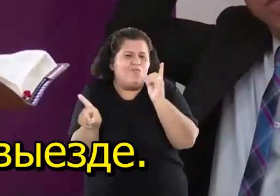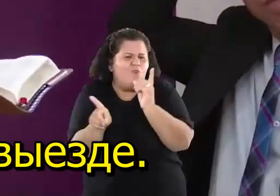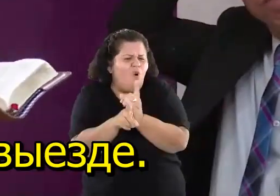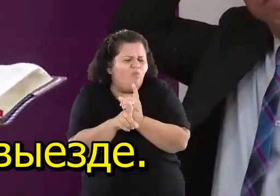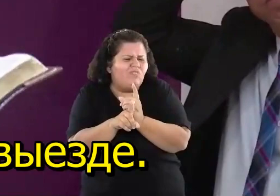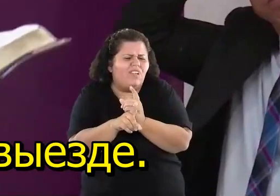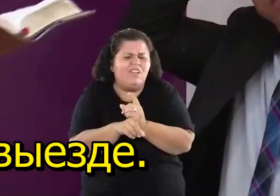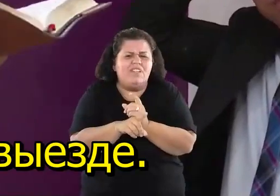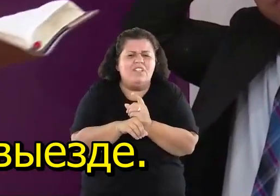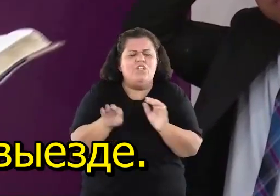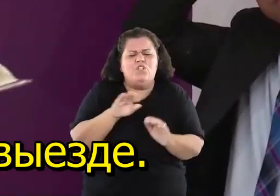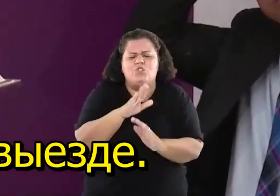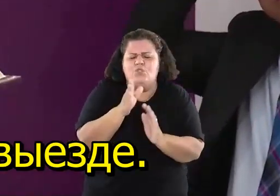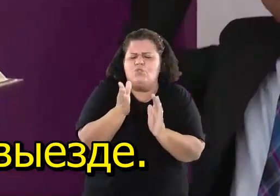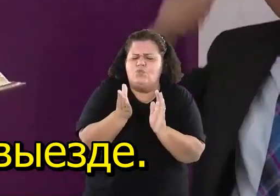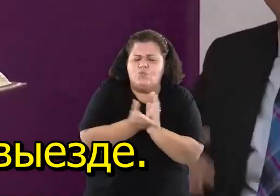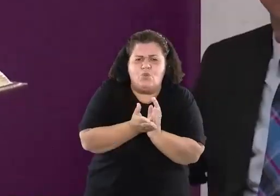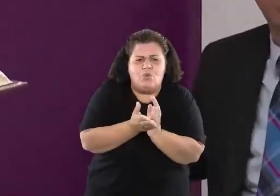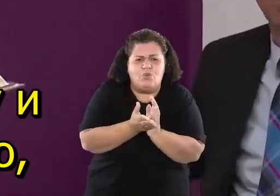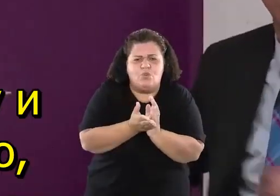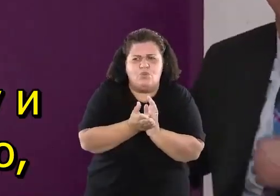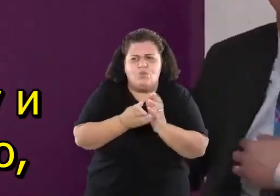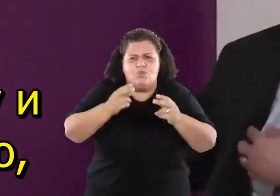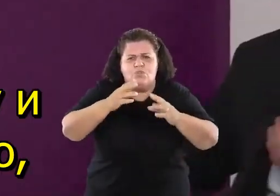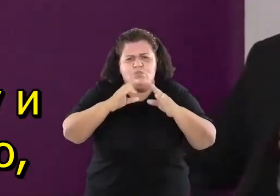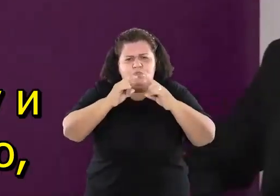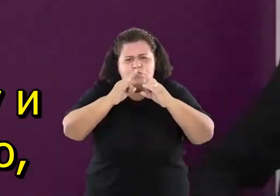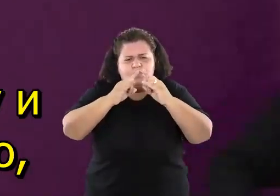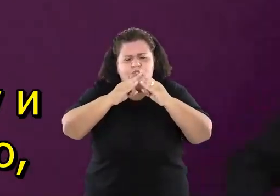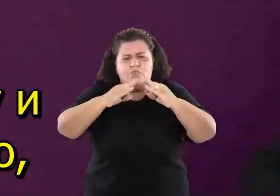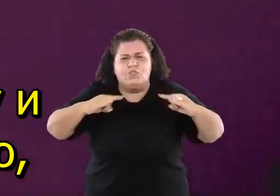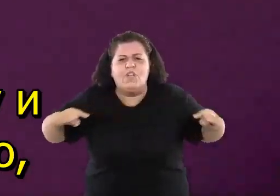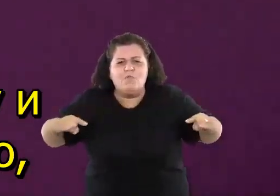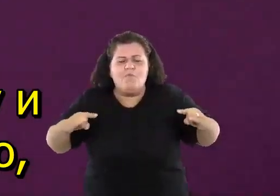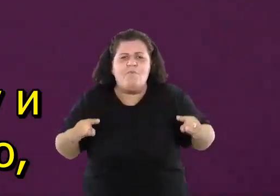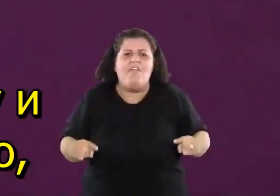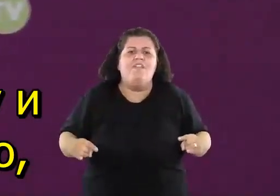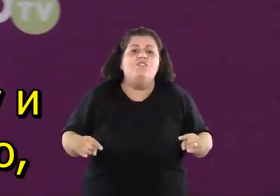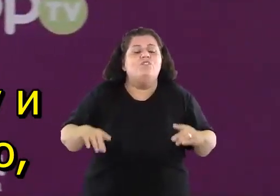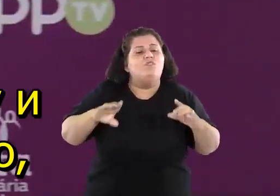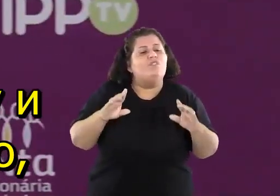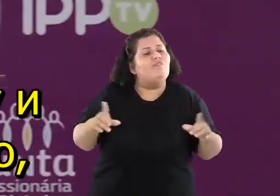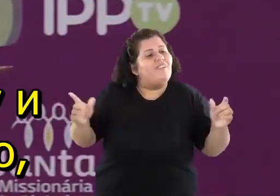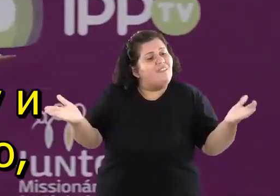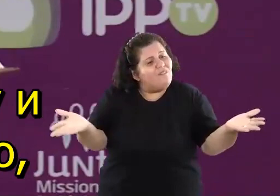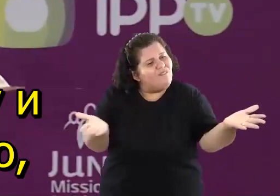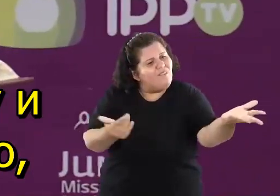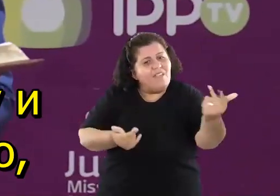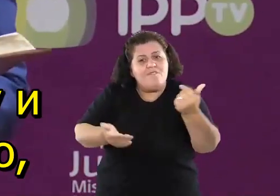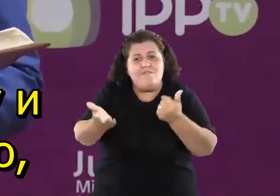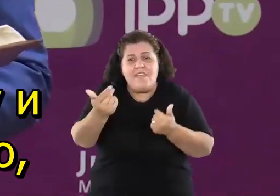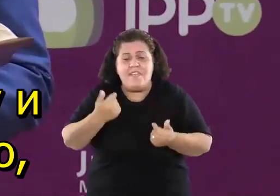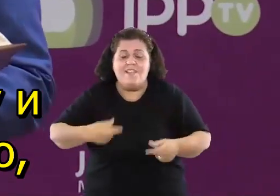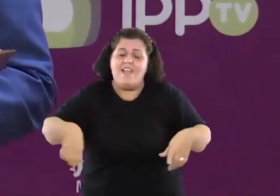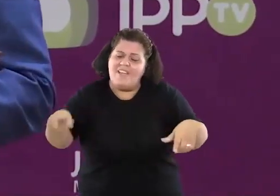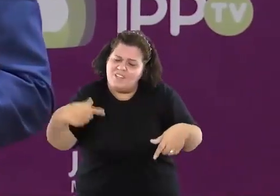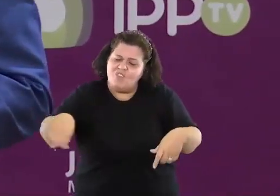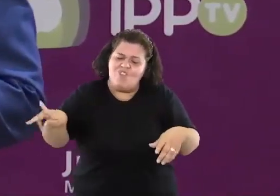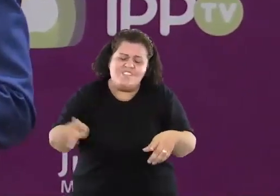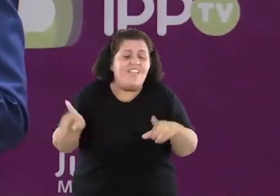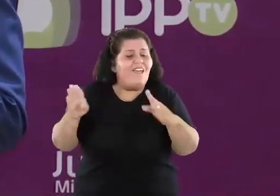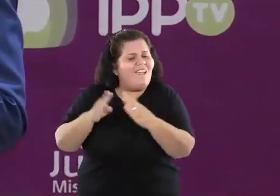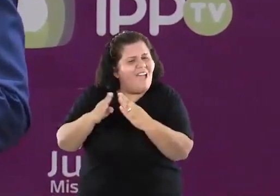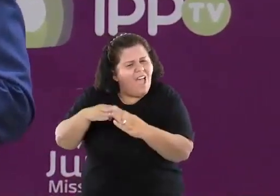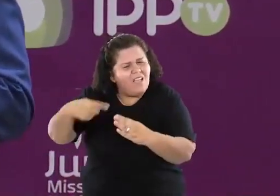retiro especial, num acampamento especial. Jesus vai ao nosso encontro e vem ao nosso encontro, é lá na nossa Galiléia,